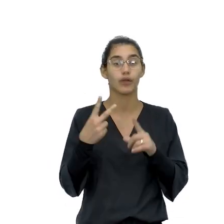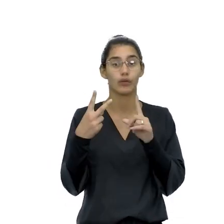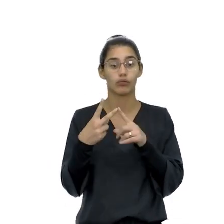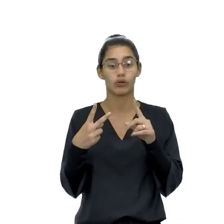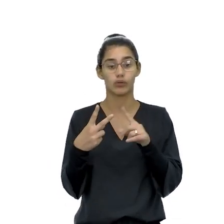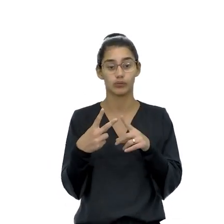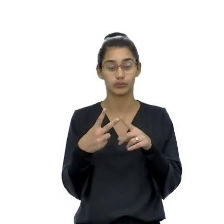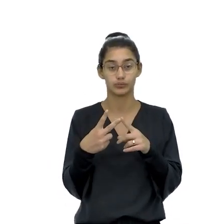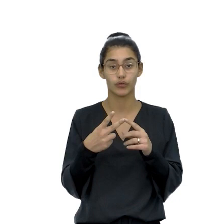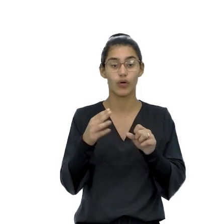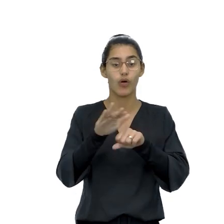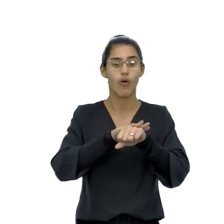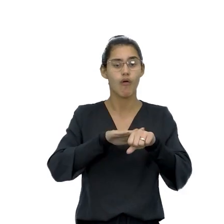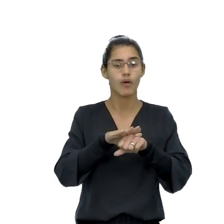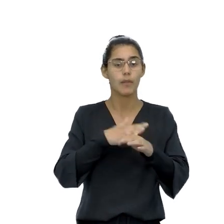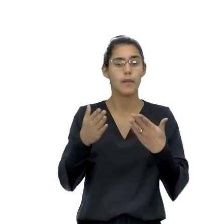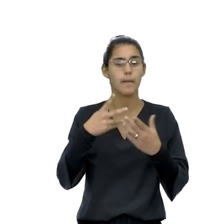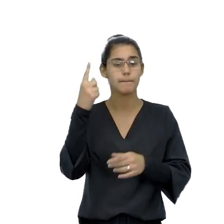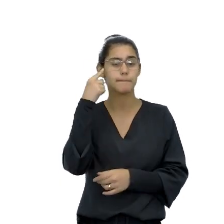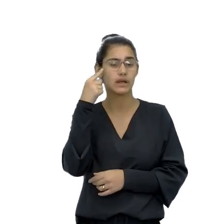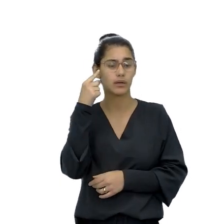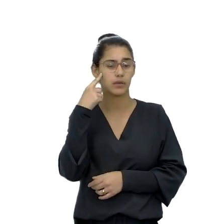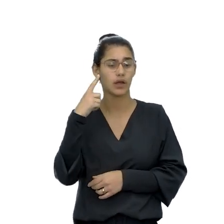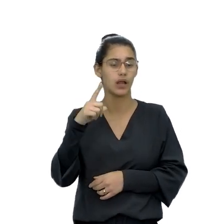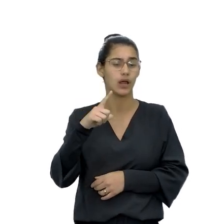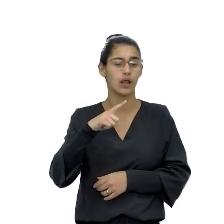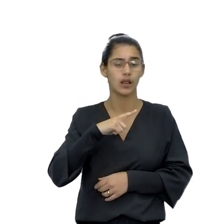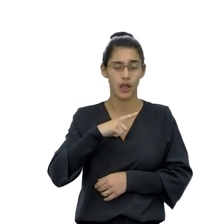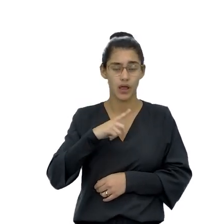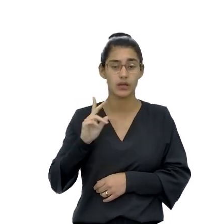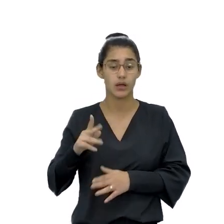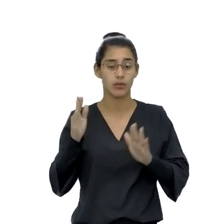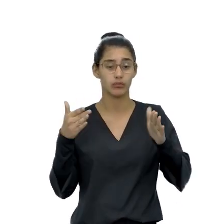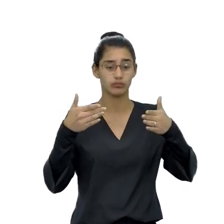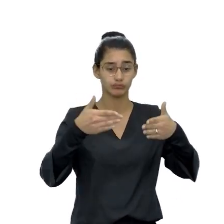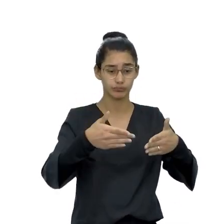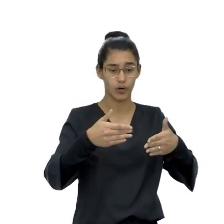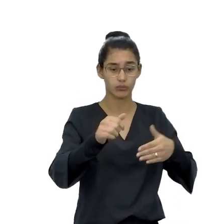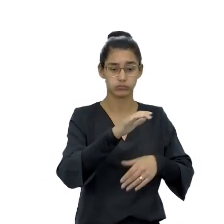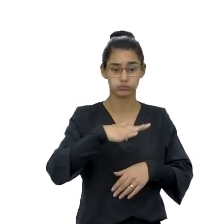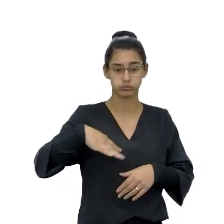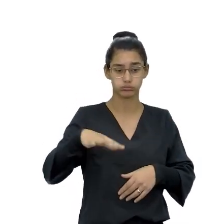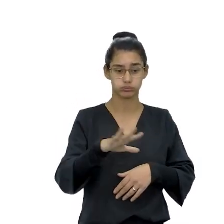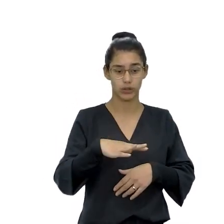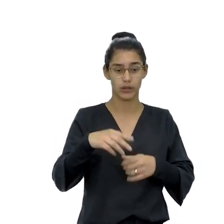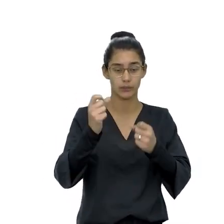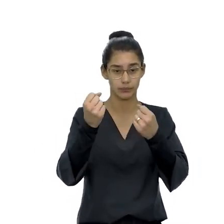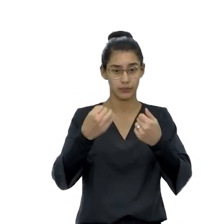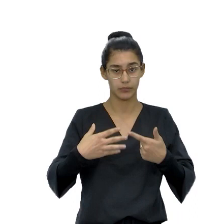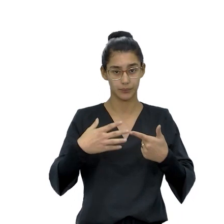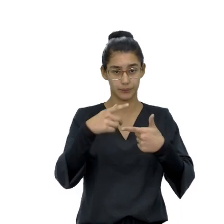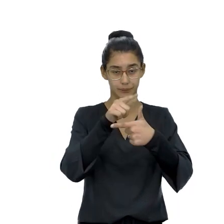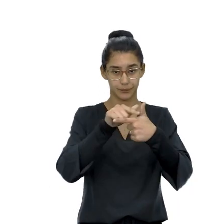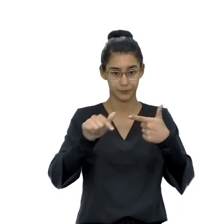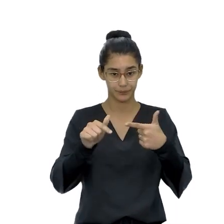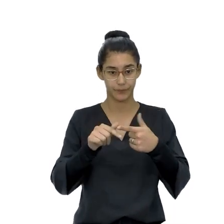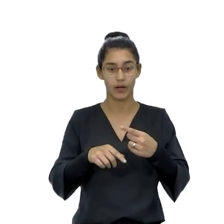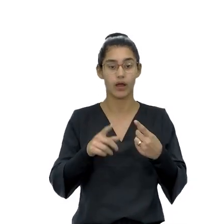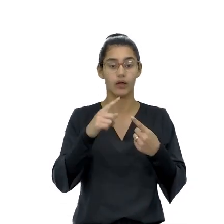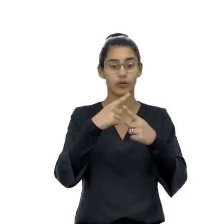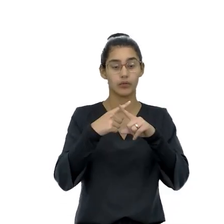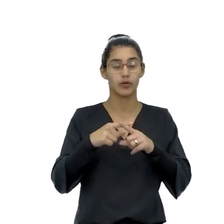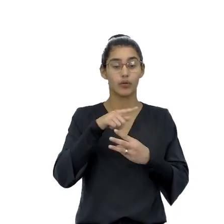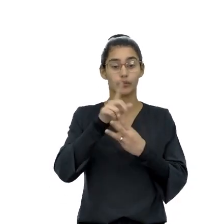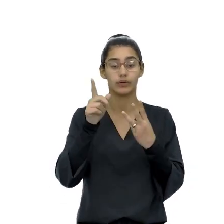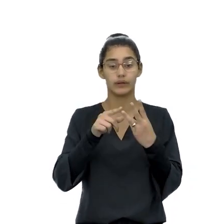momento, conversarmos sobre o pensamento aritmético, sempre com foco no campo multiplicativo. Num terceiro momento, nós